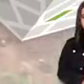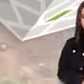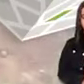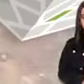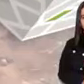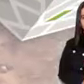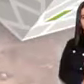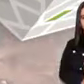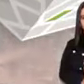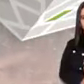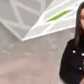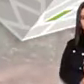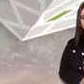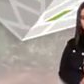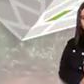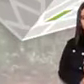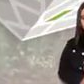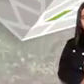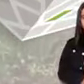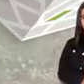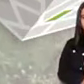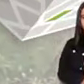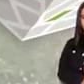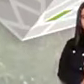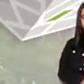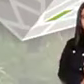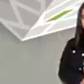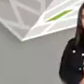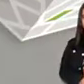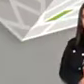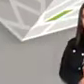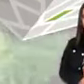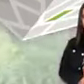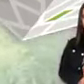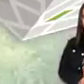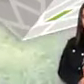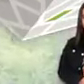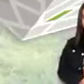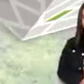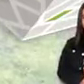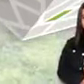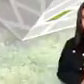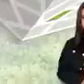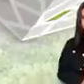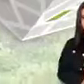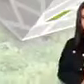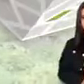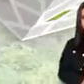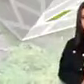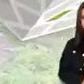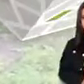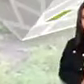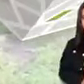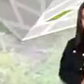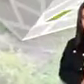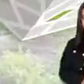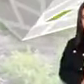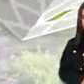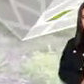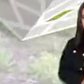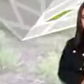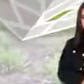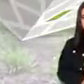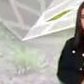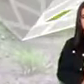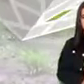Alagoinha, Ingá, Juarez Távora, Serra Redonda, Mulungu, Massaranduba, Mojeiro, Matinhas, Caldas